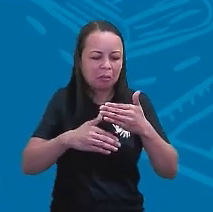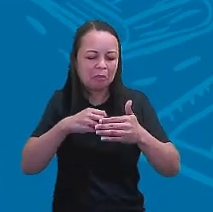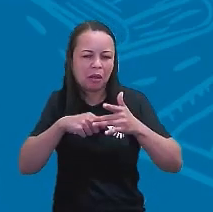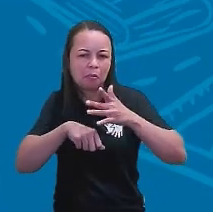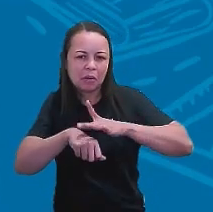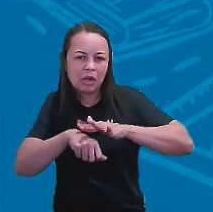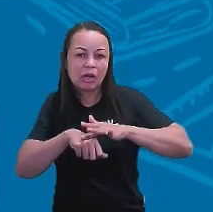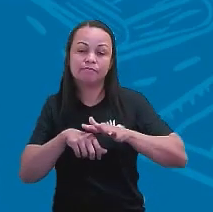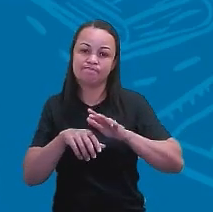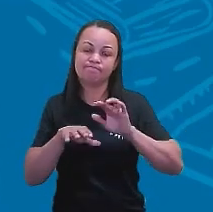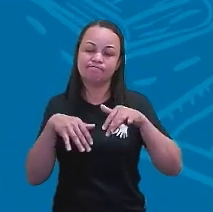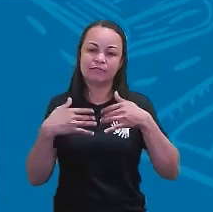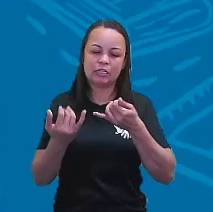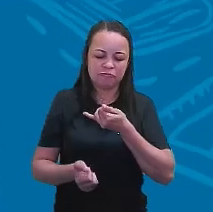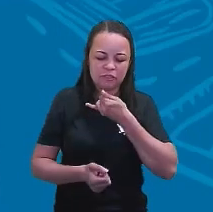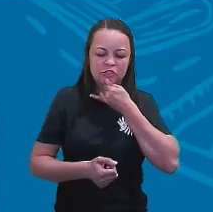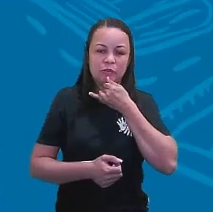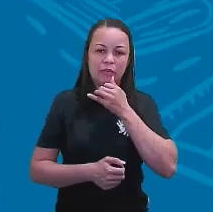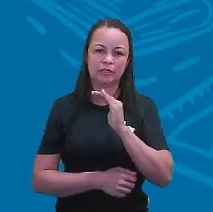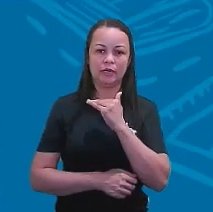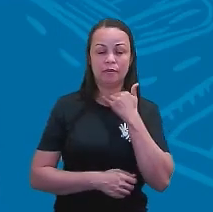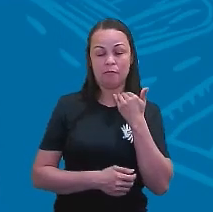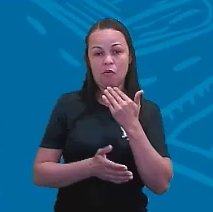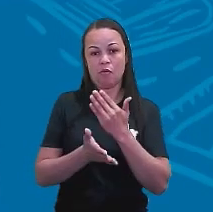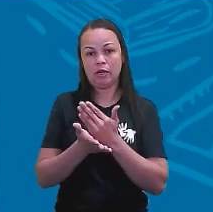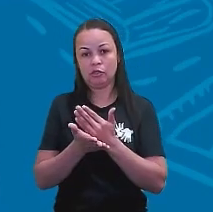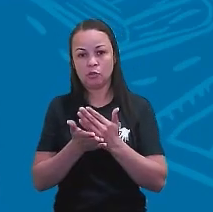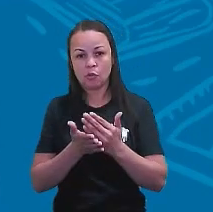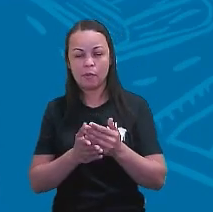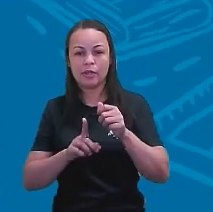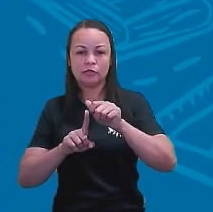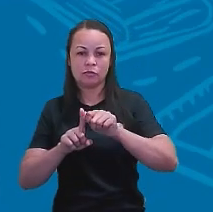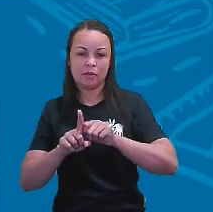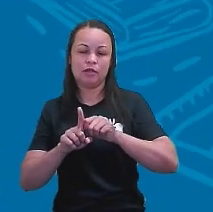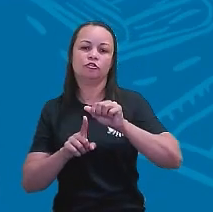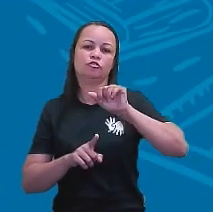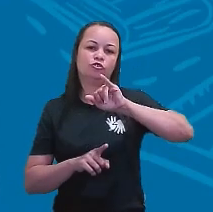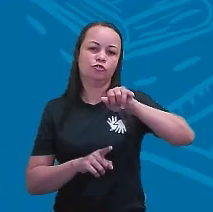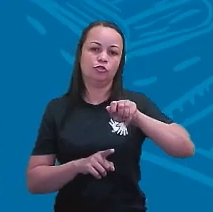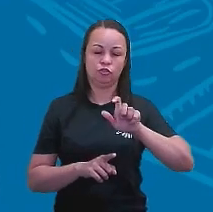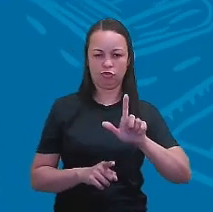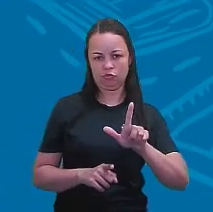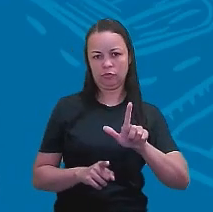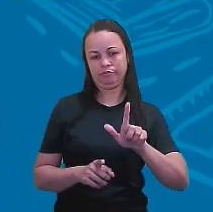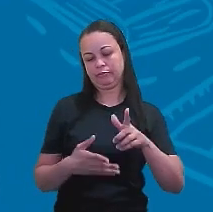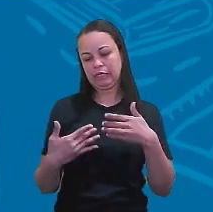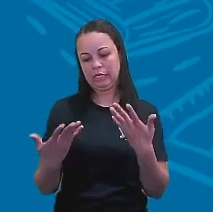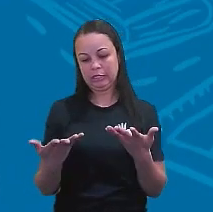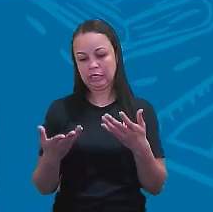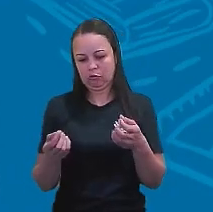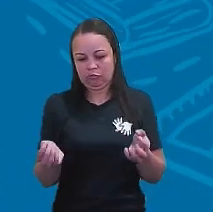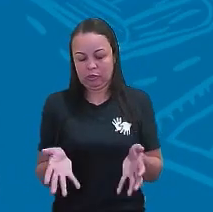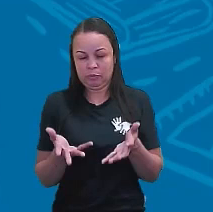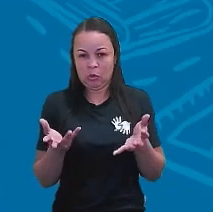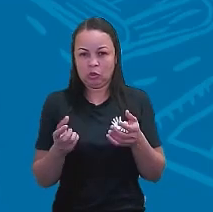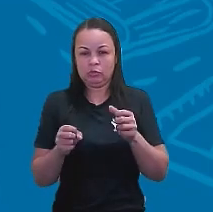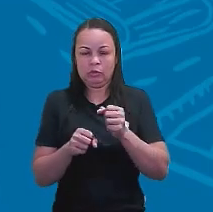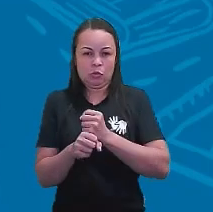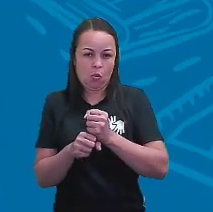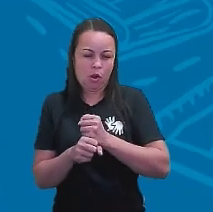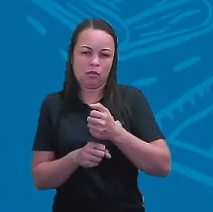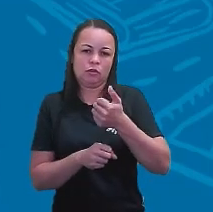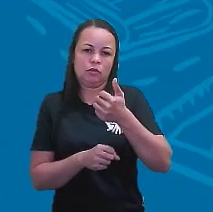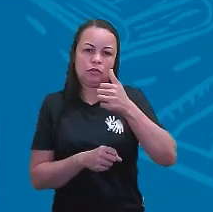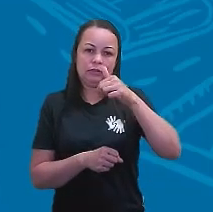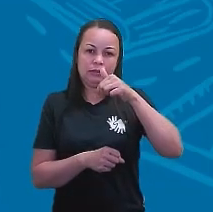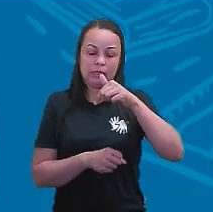infelizmente falece no começo de julho. Então a gente tem aí um ano de 78 que não foi tão próspero quanto os anos